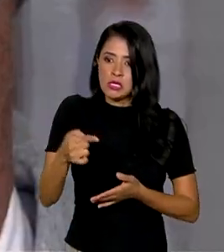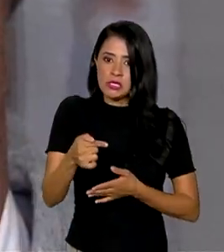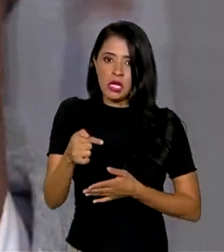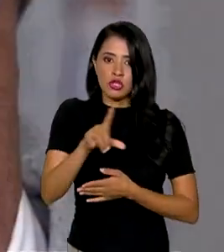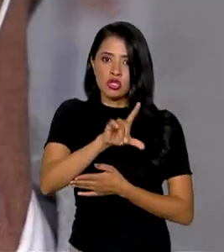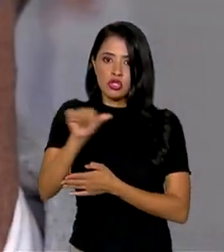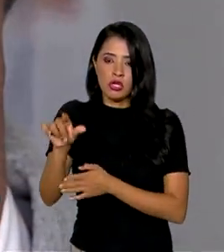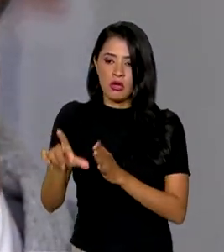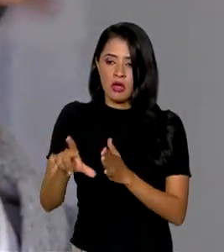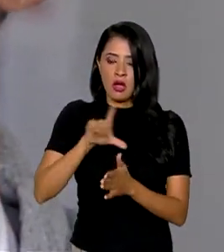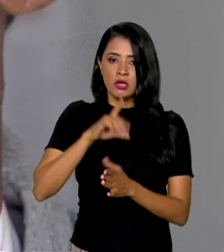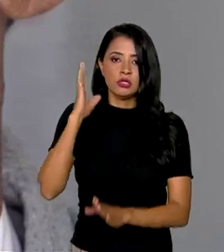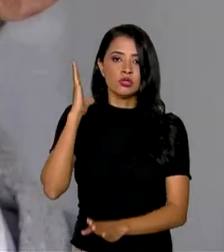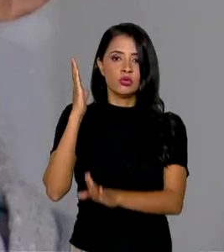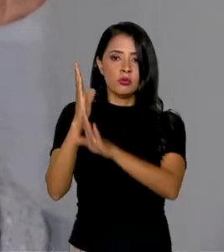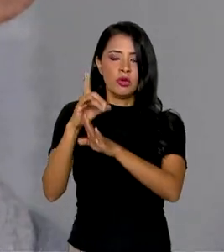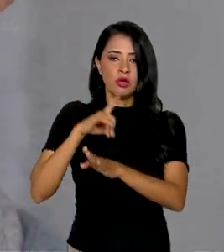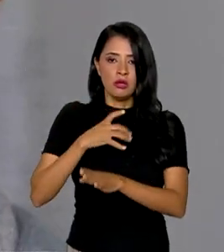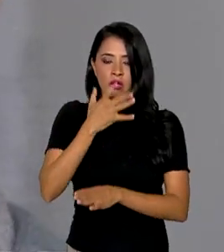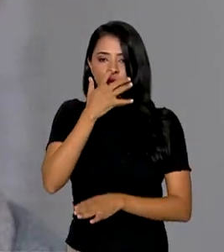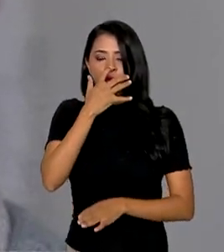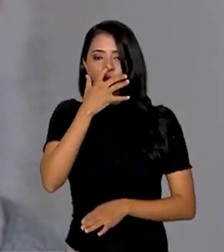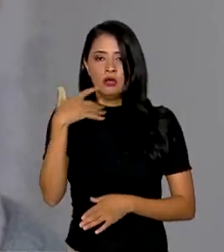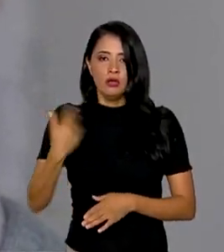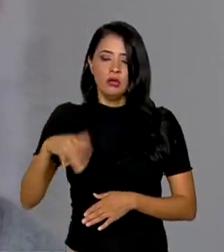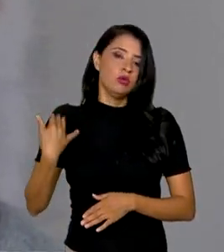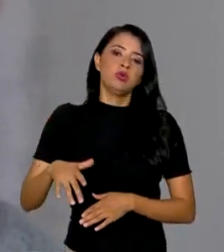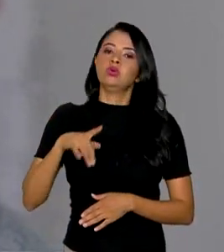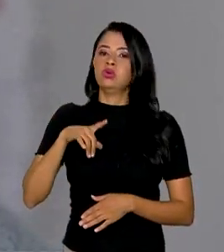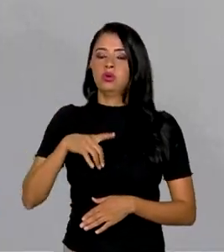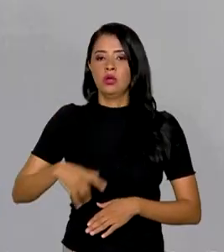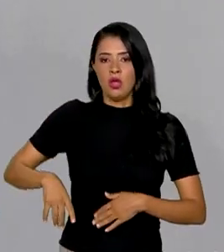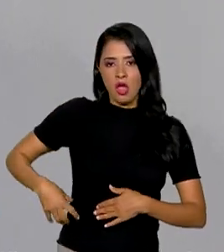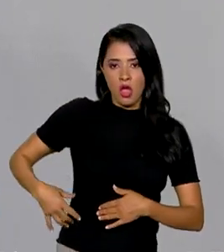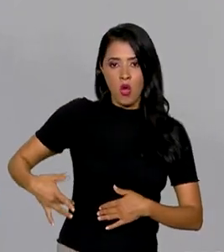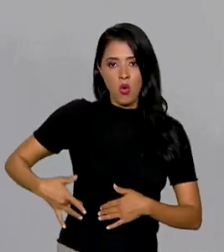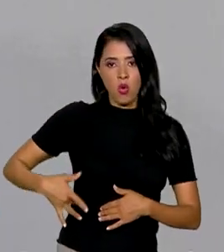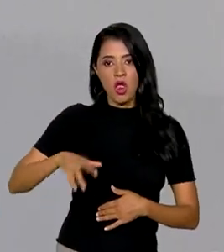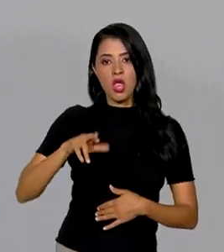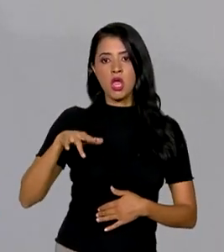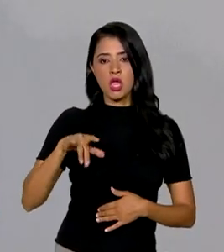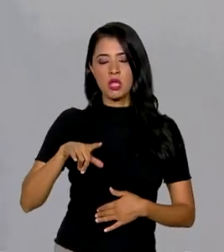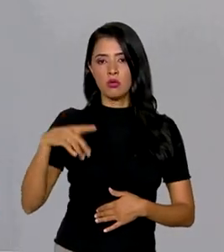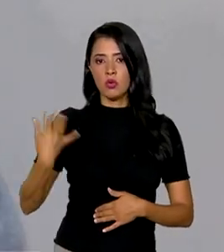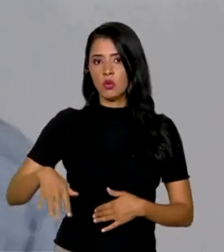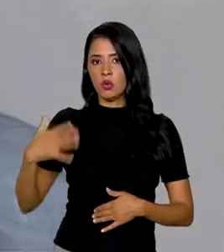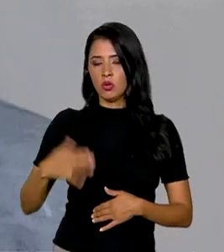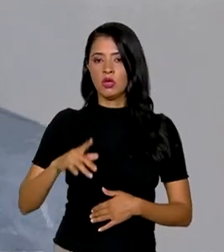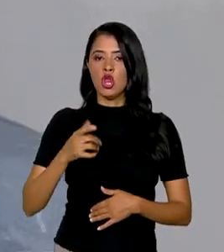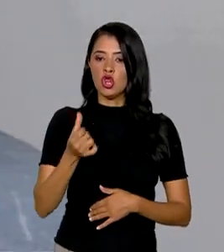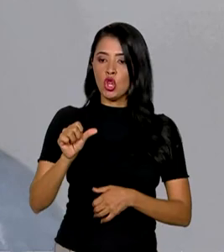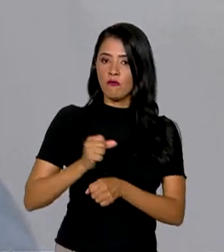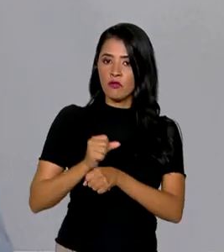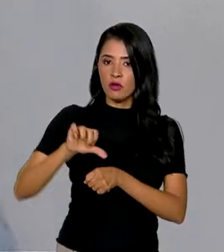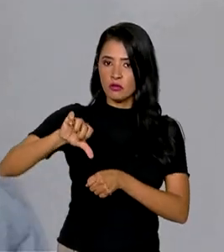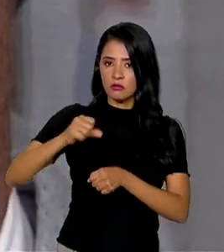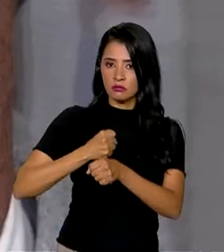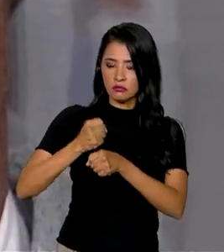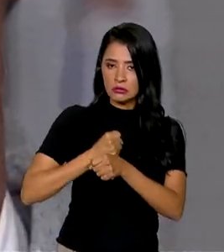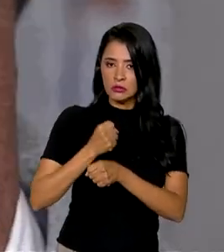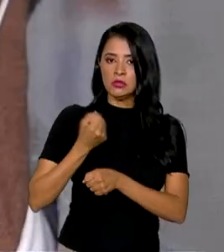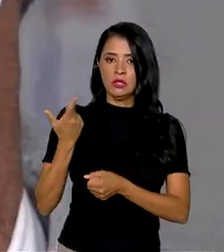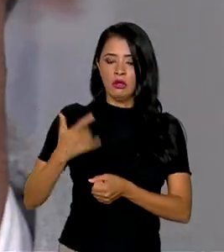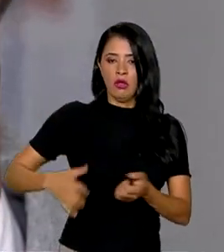antes de descobrir uma insuficiência Severa dos rins depois foram nove anos de sua vida fazer